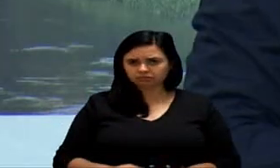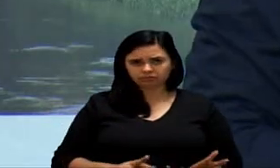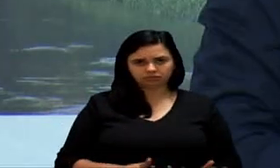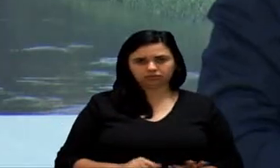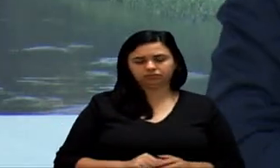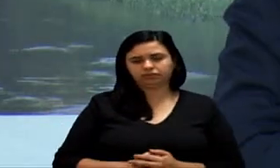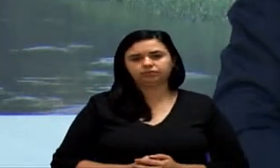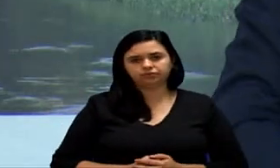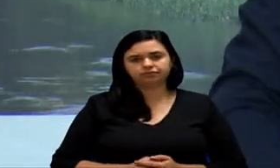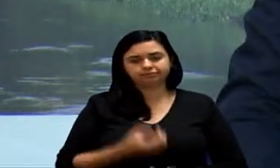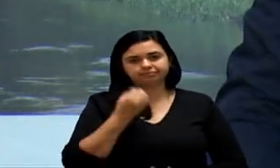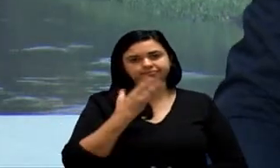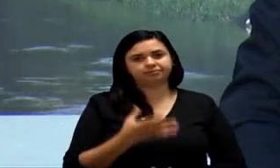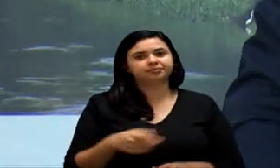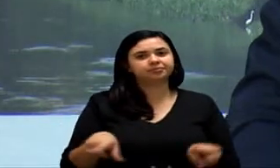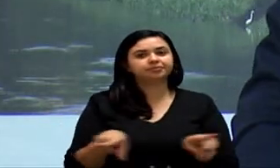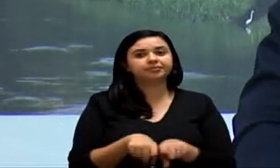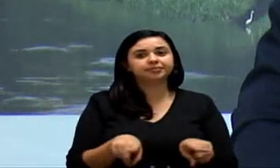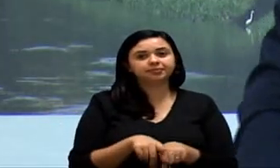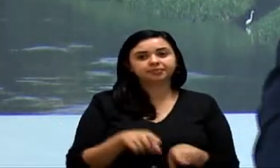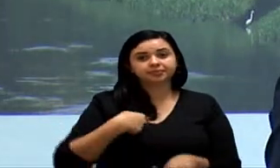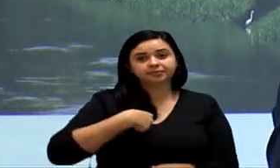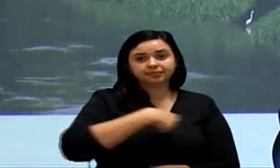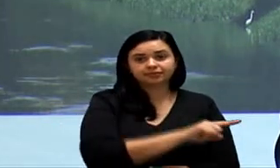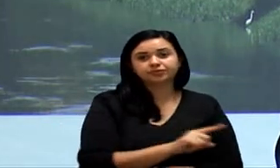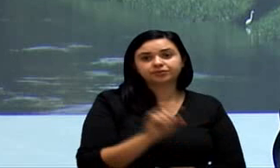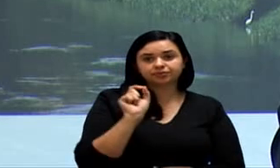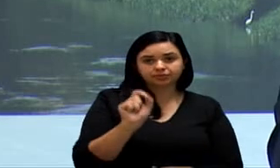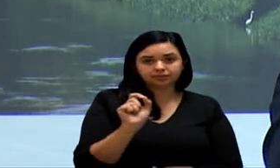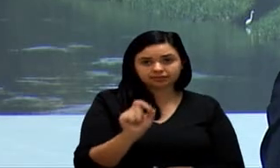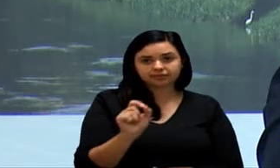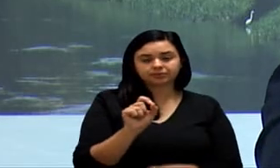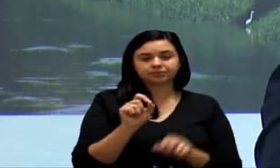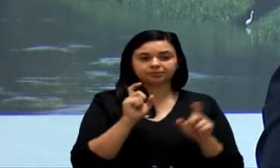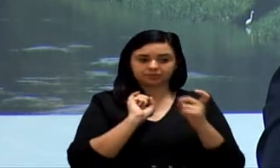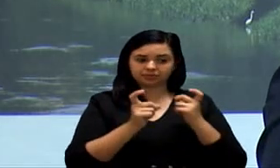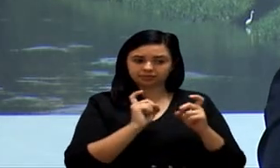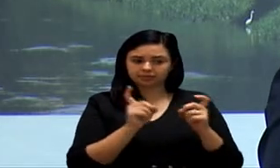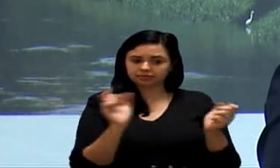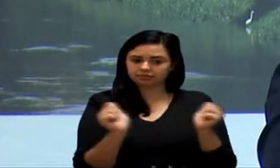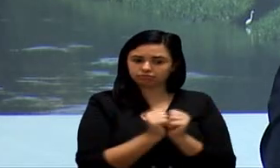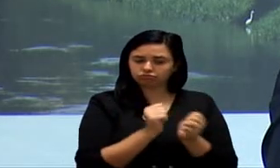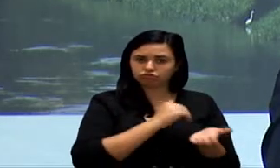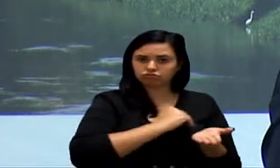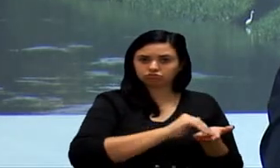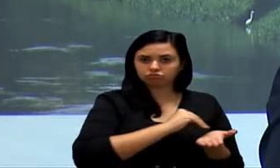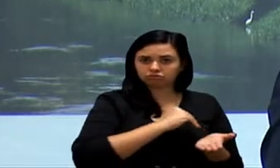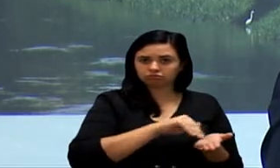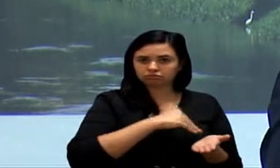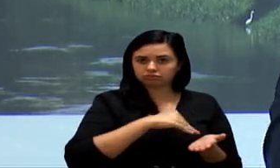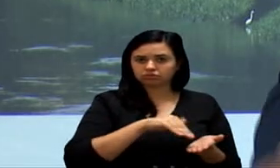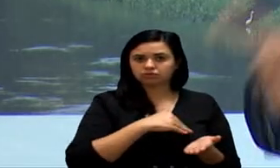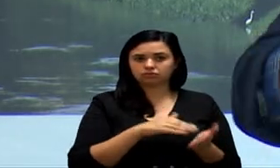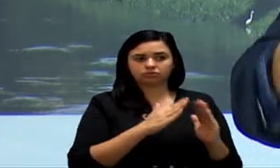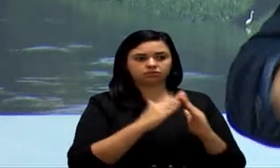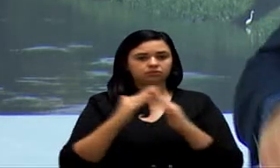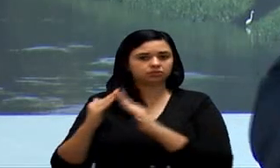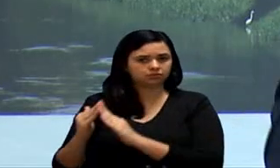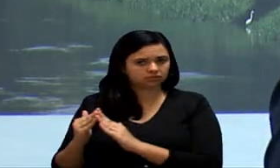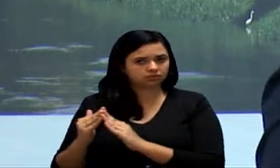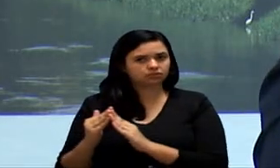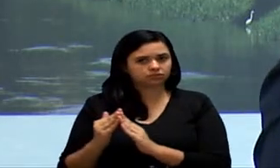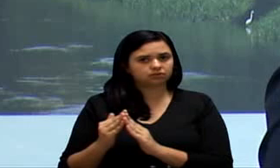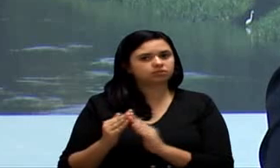Então, essa novidade boa. E eu fui também, tive uma reunião com o secretário de Habitação. O do Bom